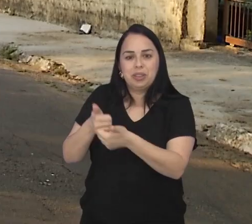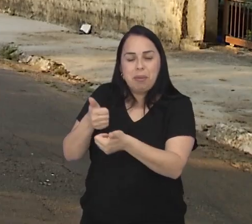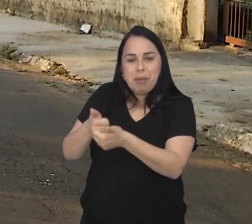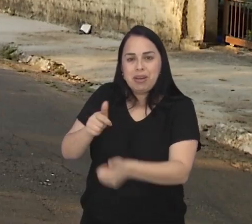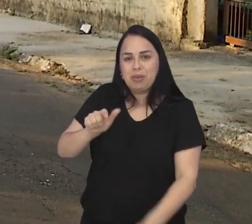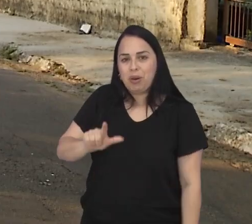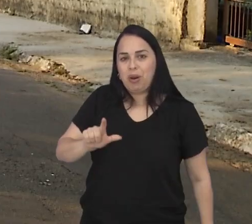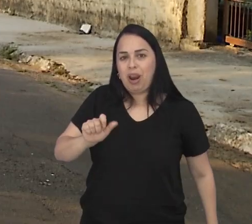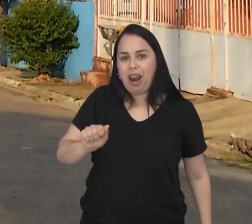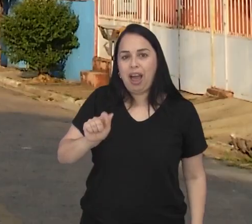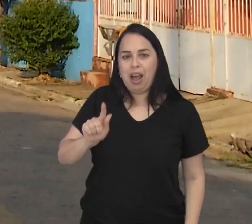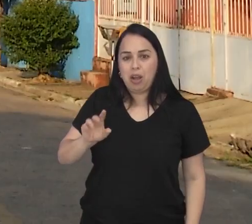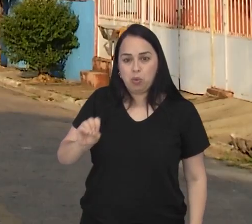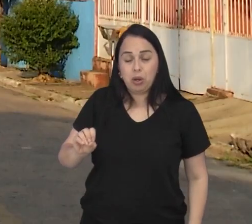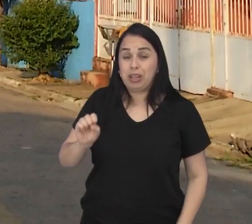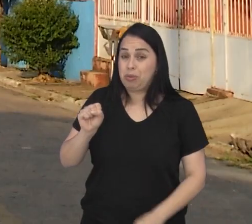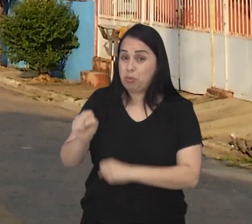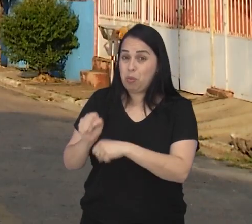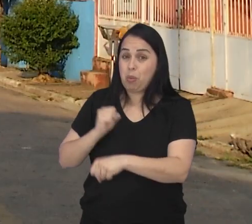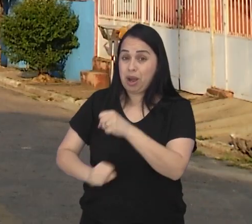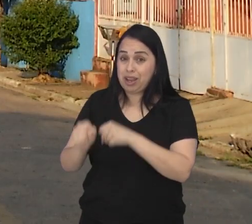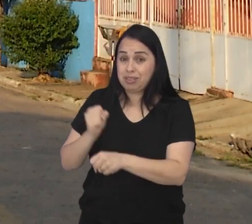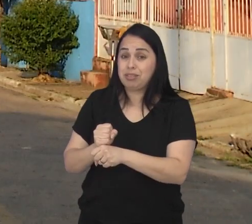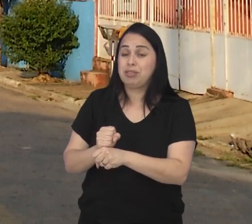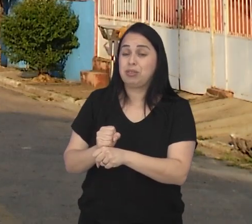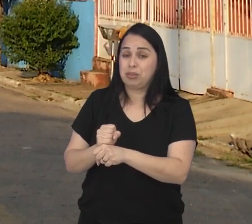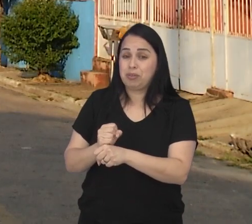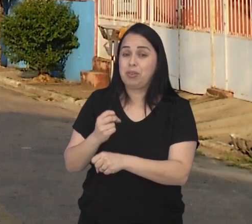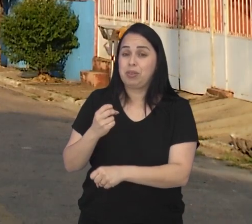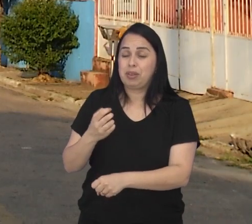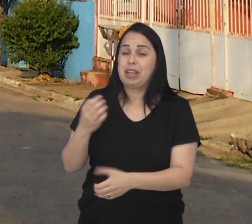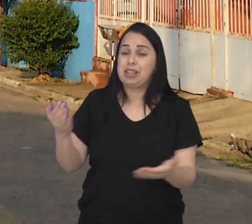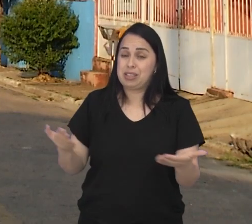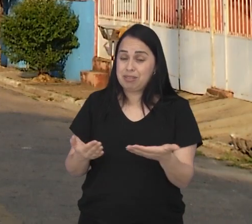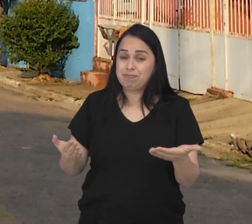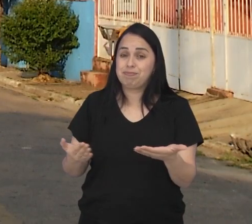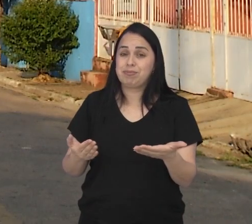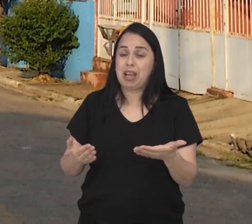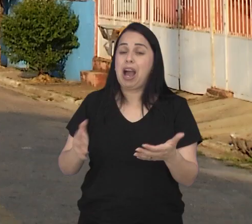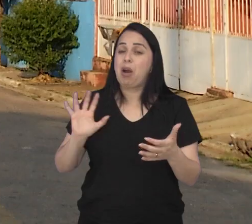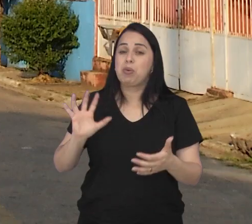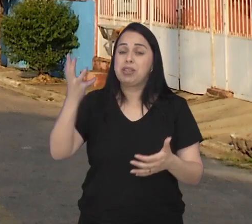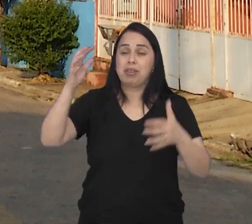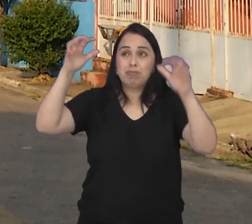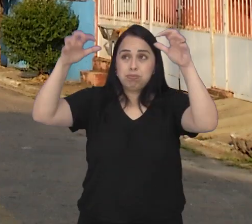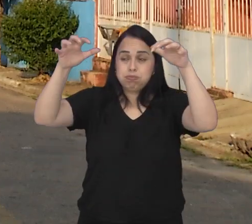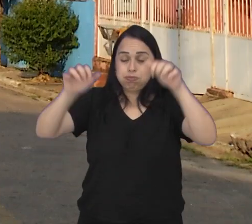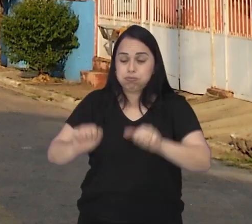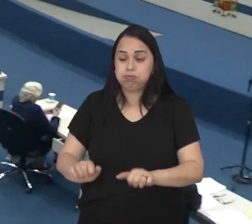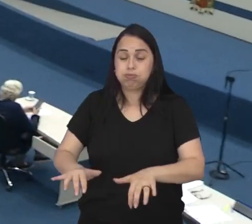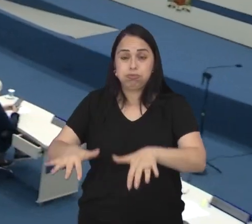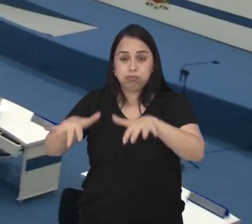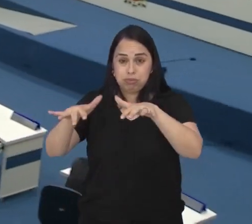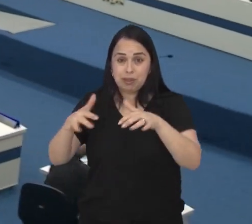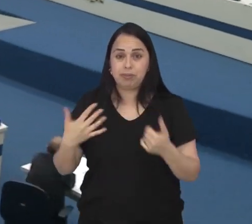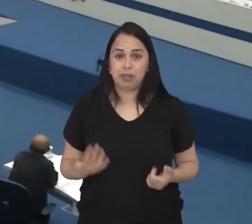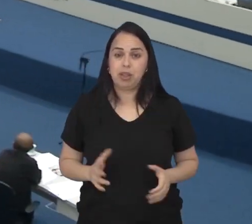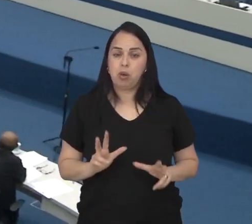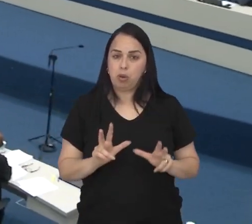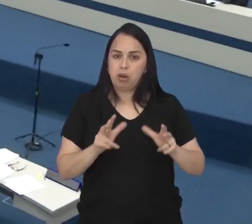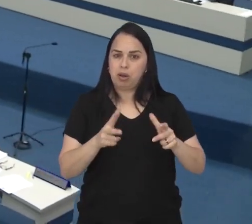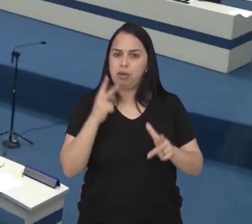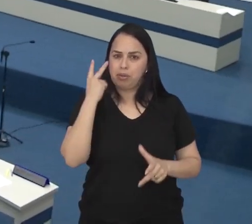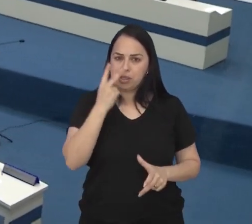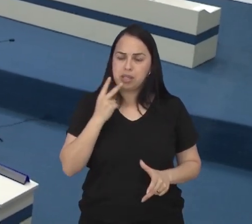bairro Jardim do Lago, que em 2023 registrou ao menos 3 enchentes. A Câmara